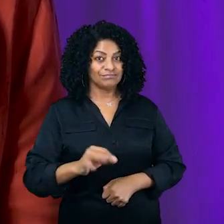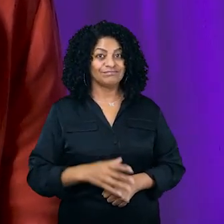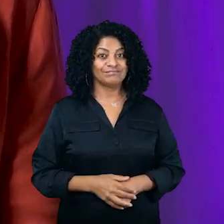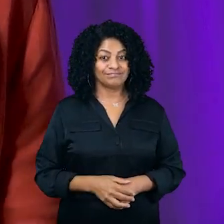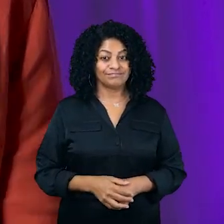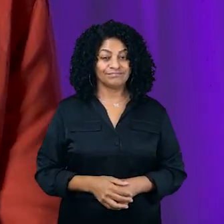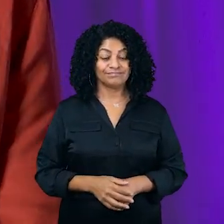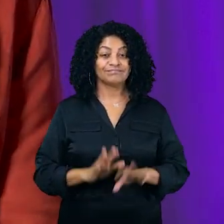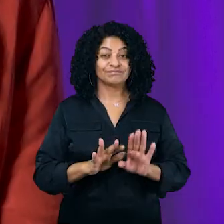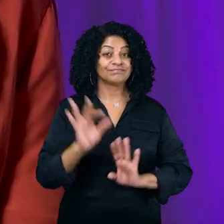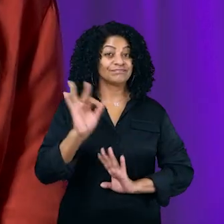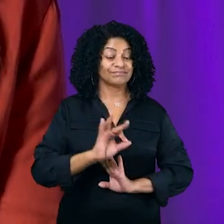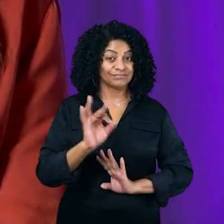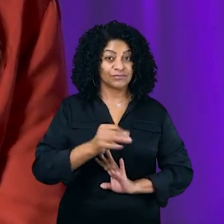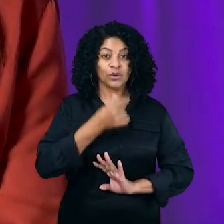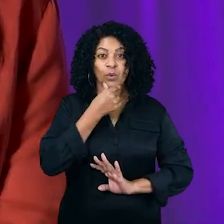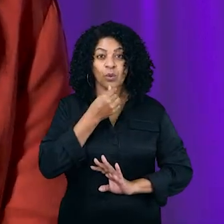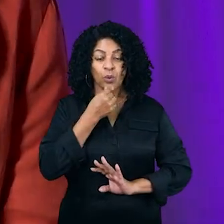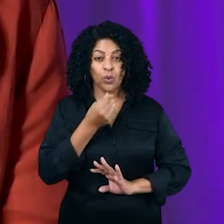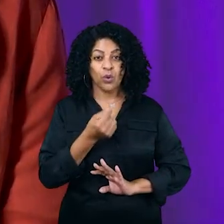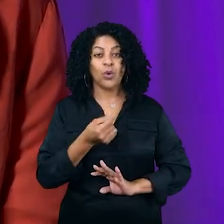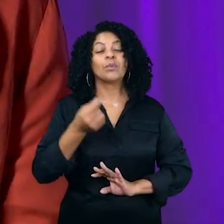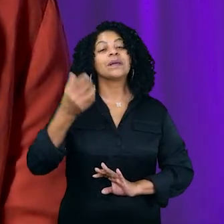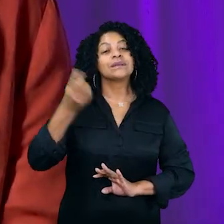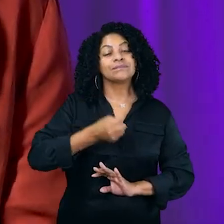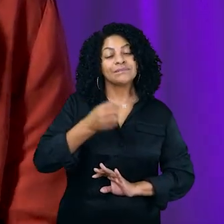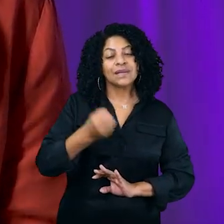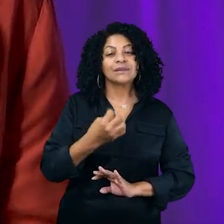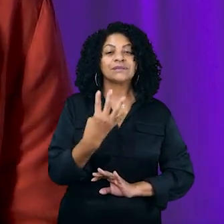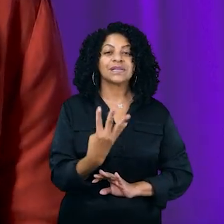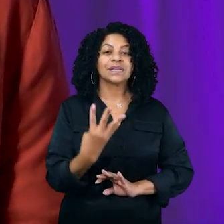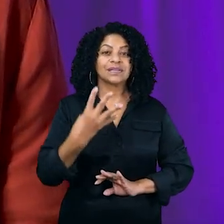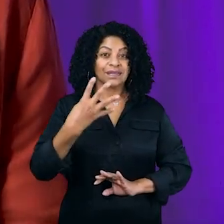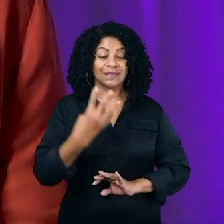32,7%. Já o percentual de homens brancos fica em